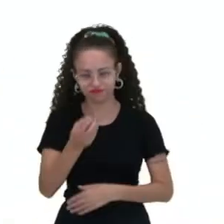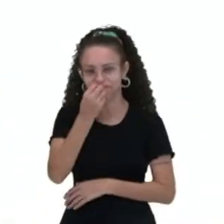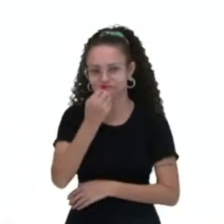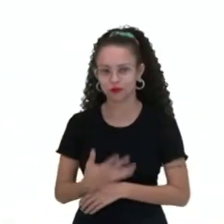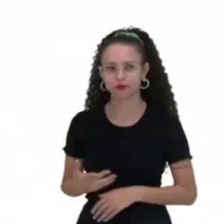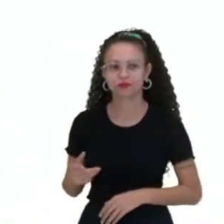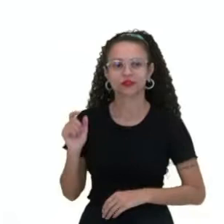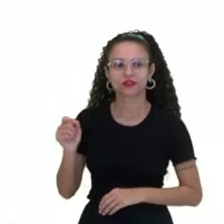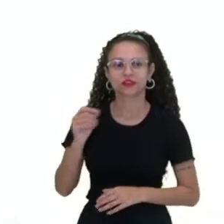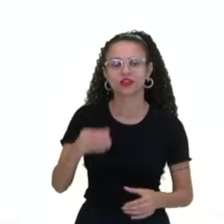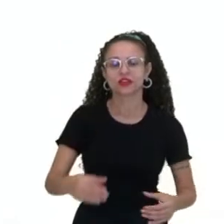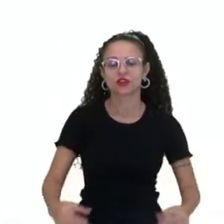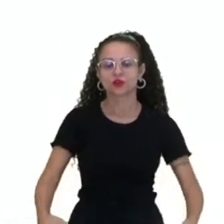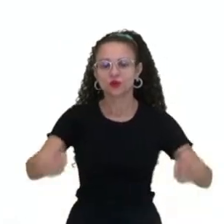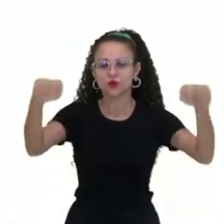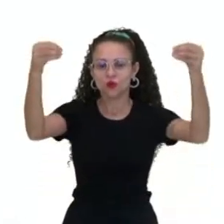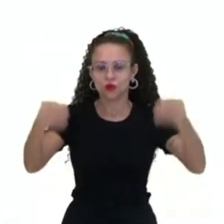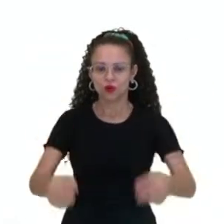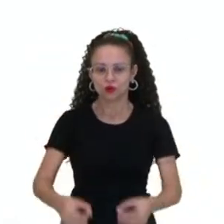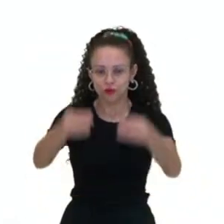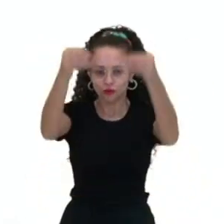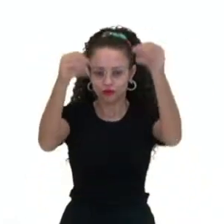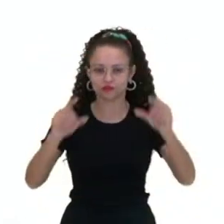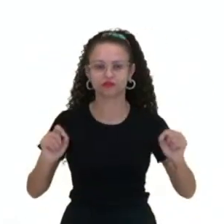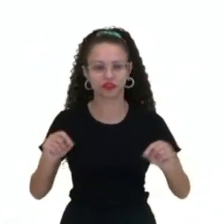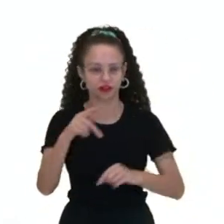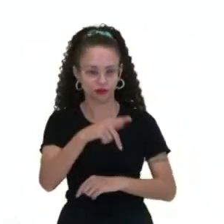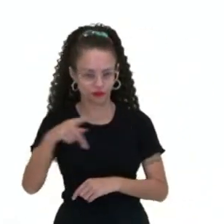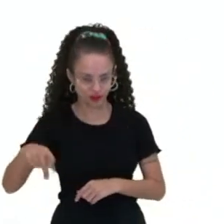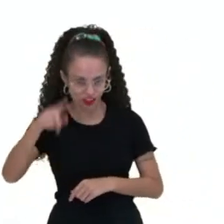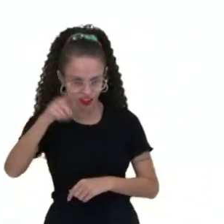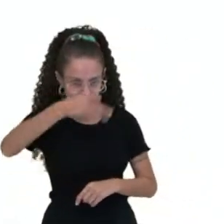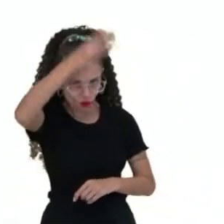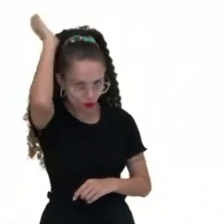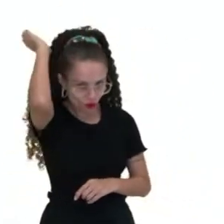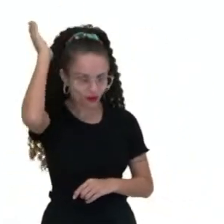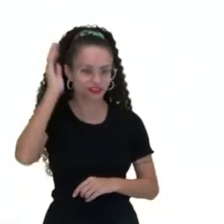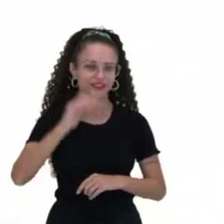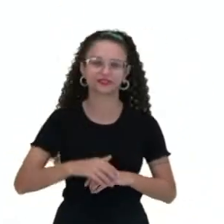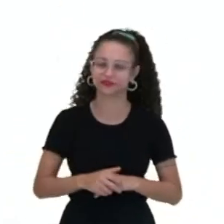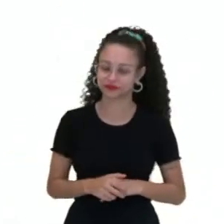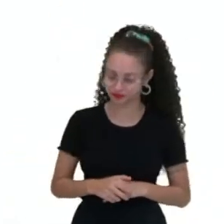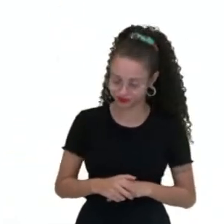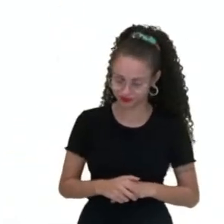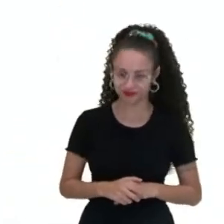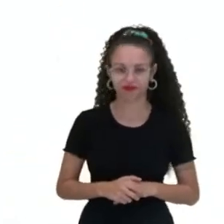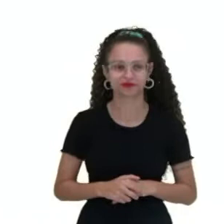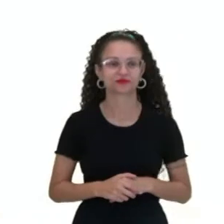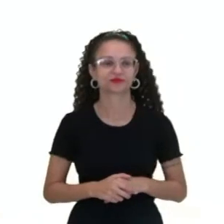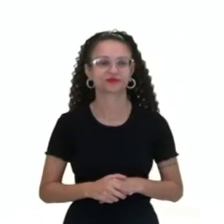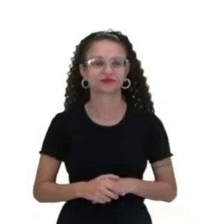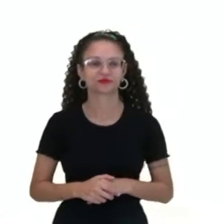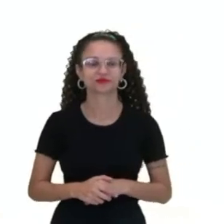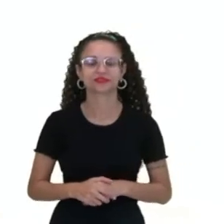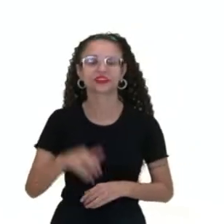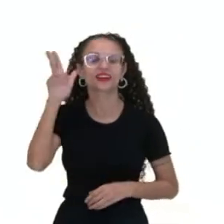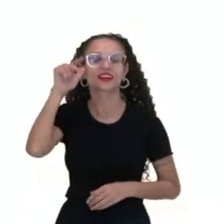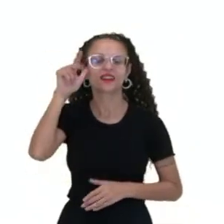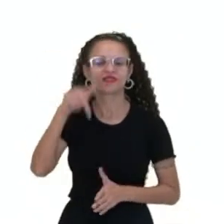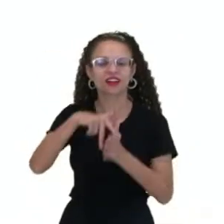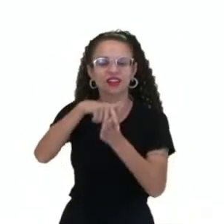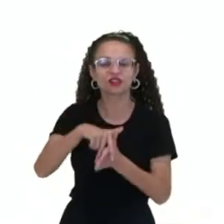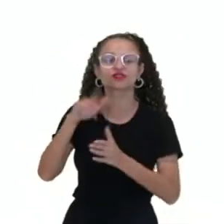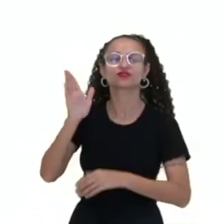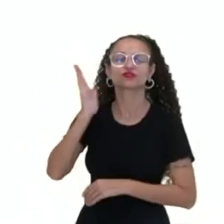E aquelas colunas ali? Ah, professor, não é da Roma, da Roma? É, ué. Boa. E esses cavalos? Eu já